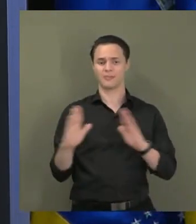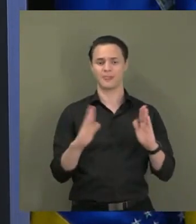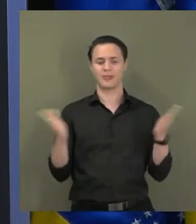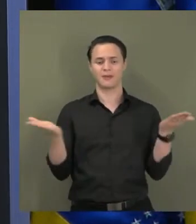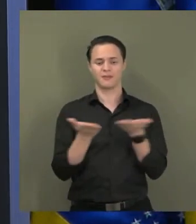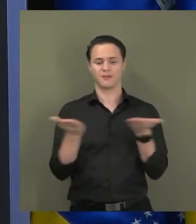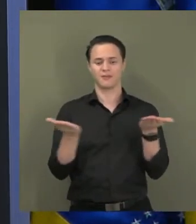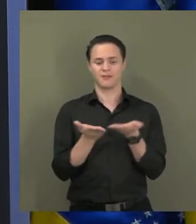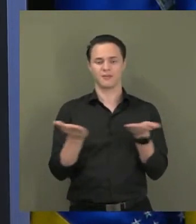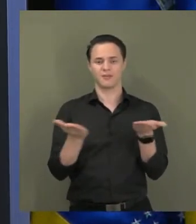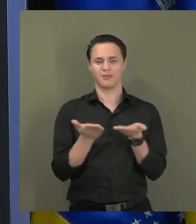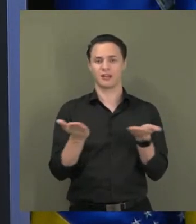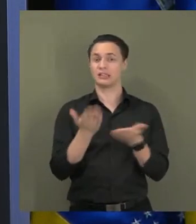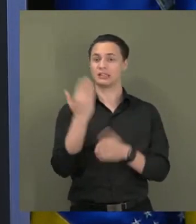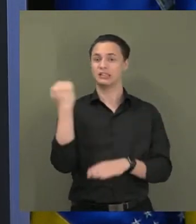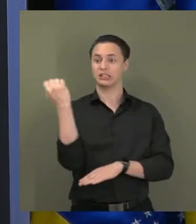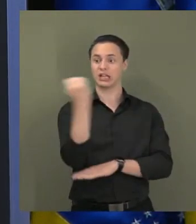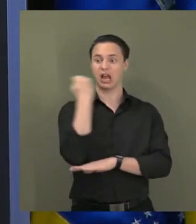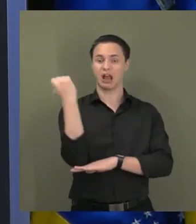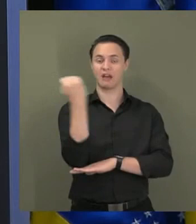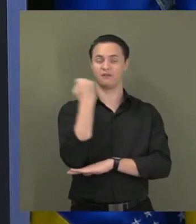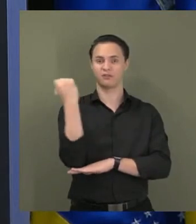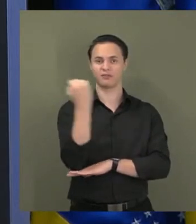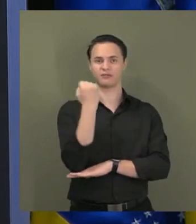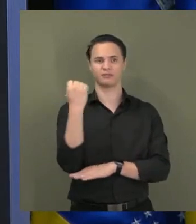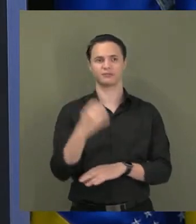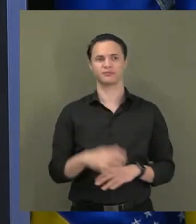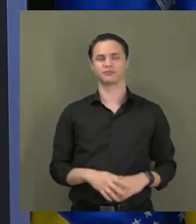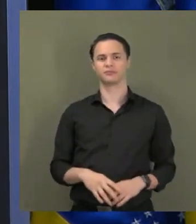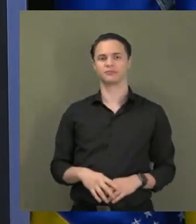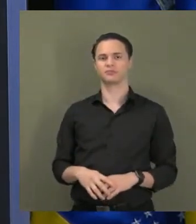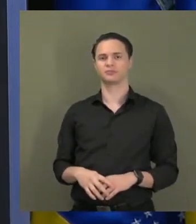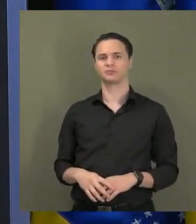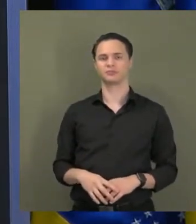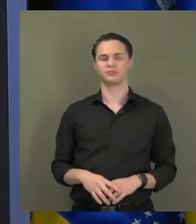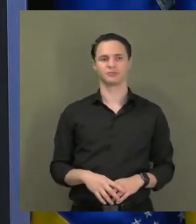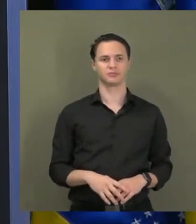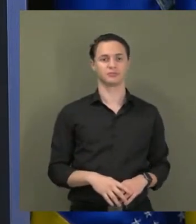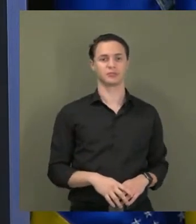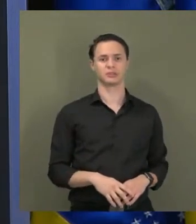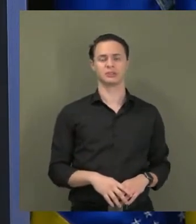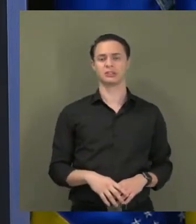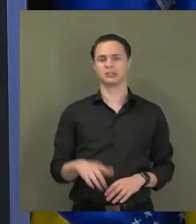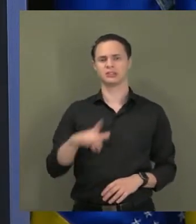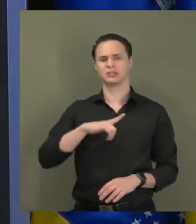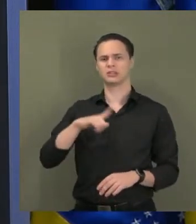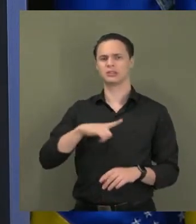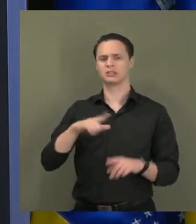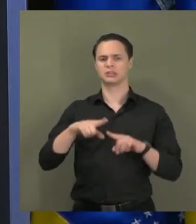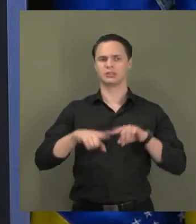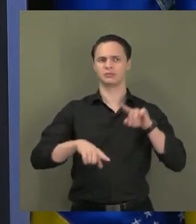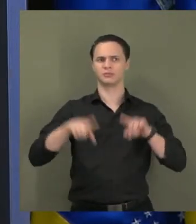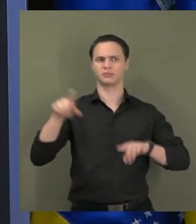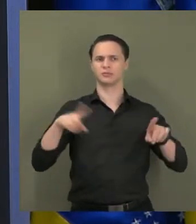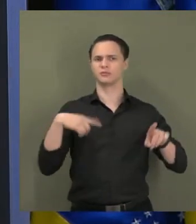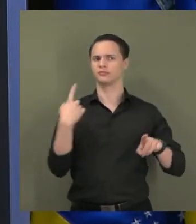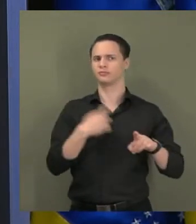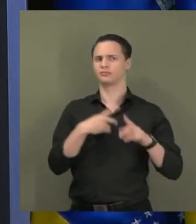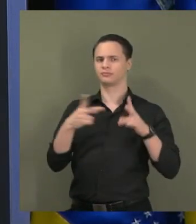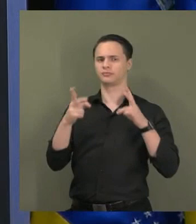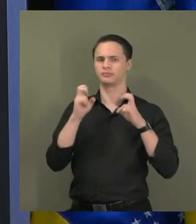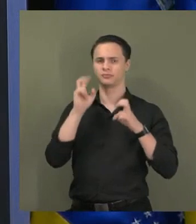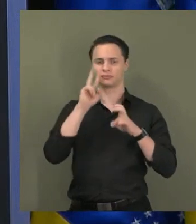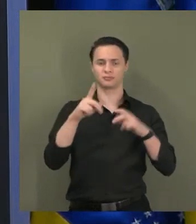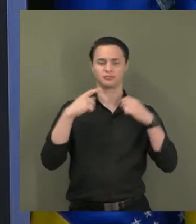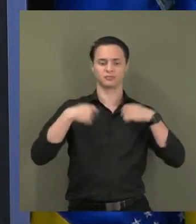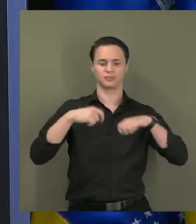grave. É gravíssimo. Os desdobramentos que nós estamos vendo, nós vamos precisar cada vez